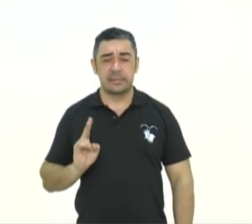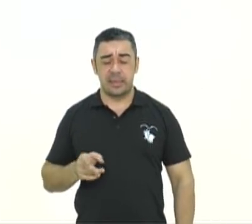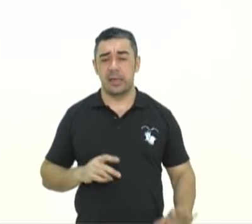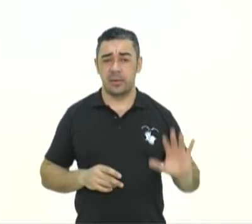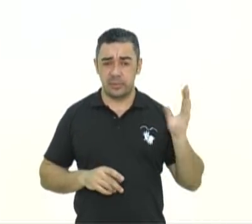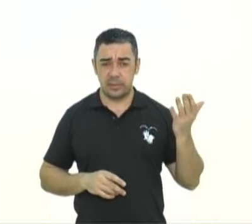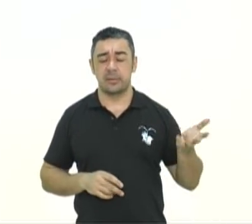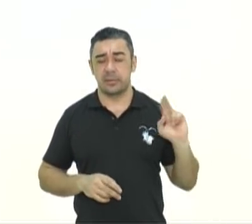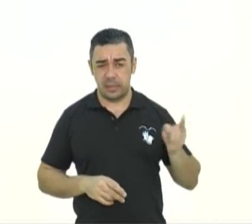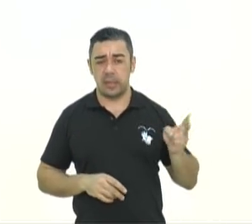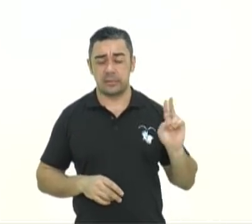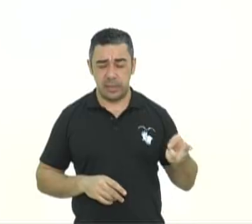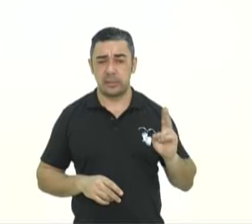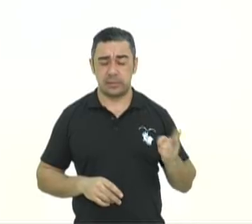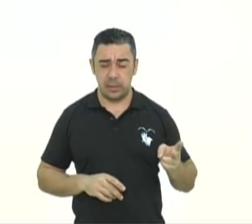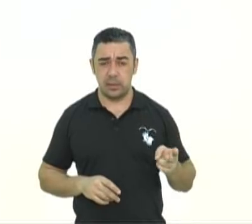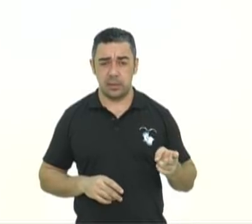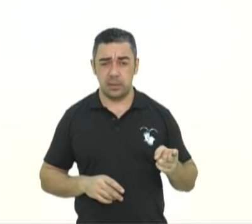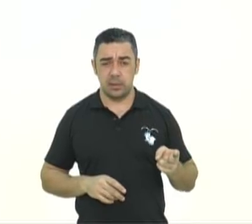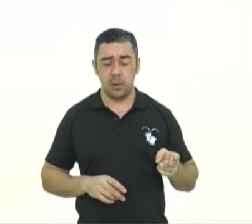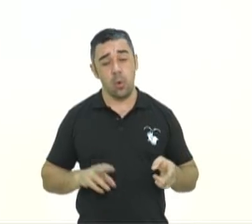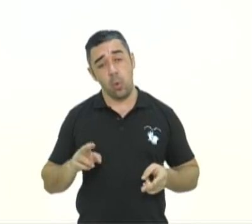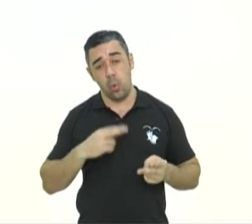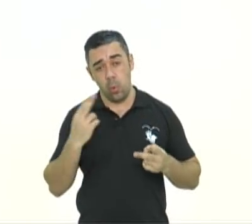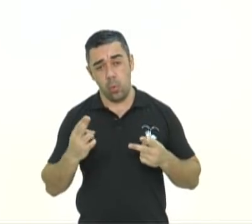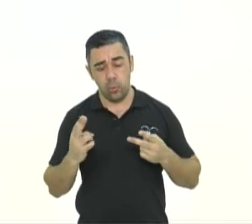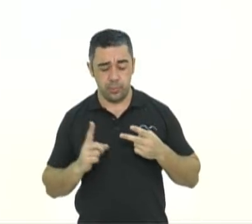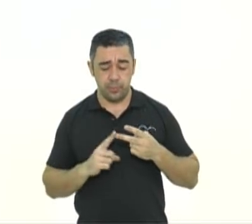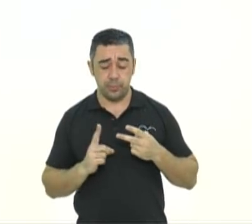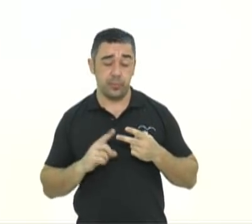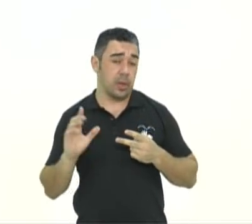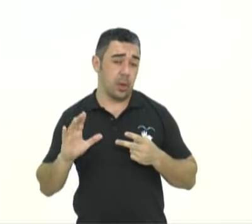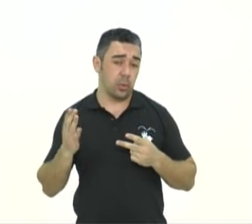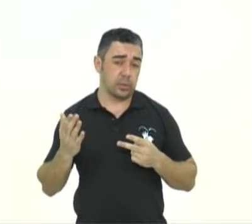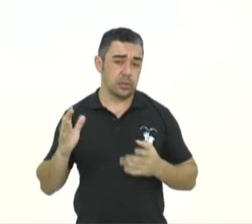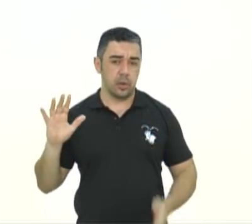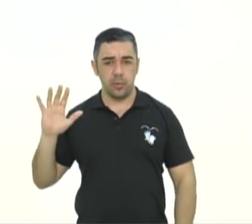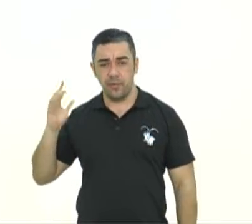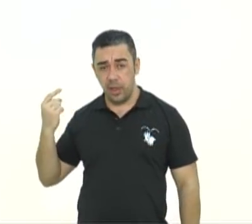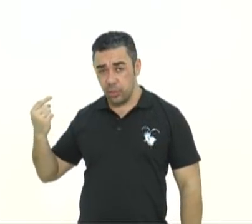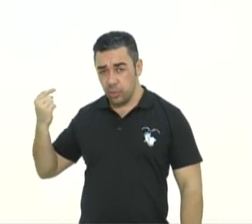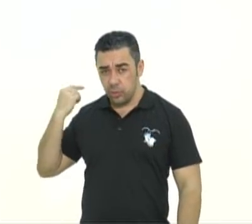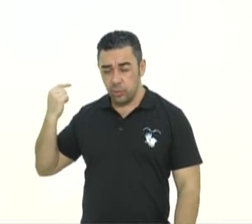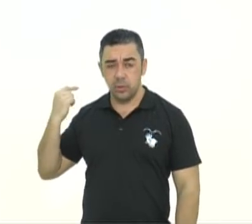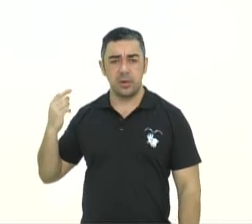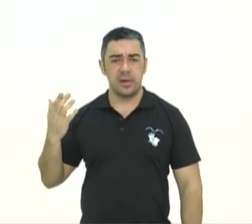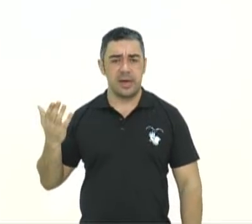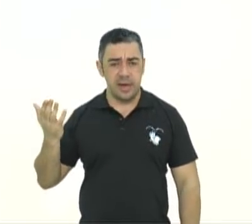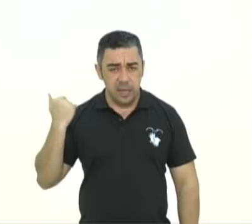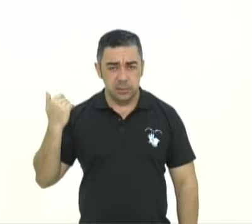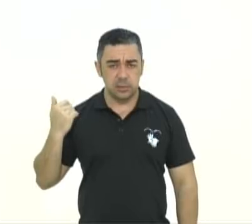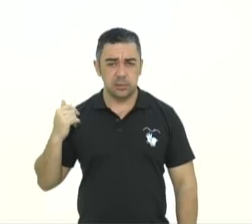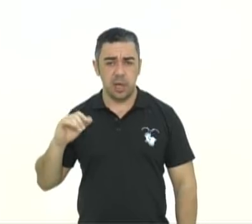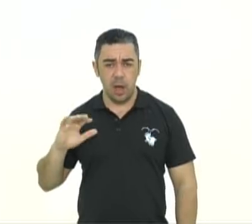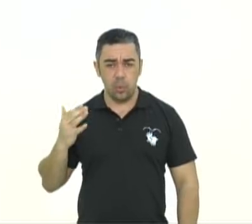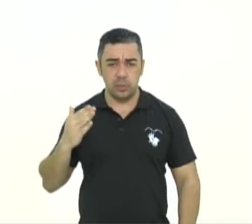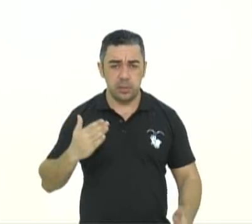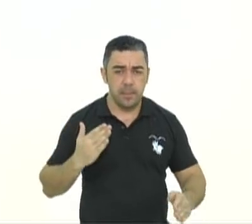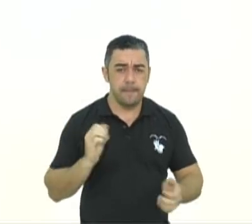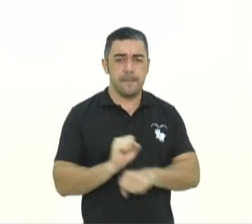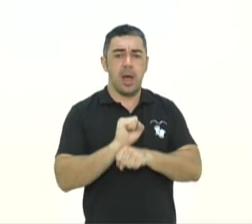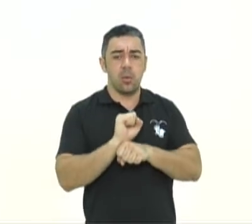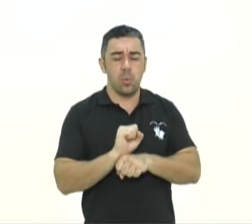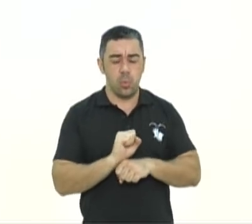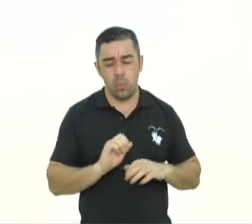forma contínua, ou indicar que um fato estava acontecendo antes que o outro